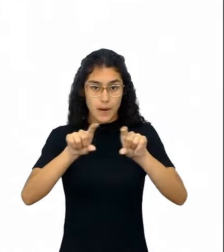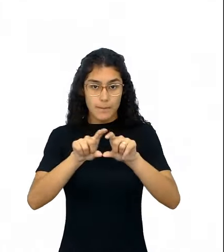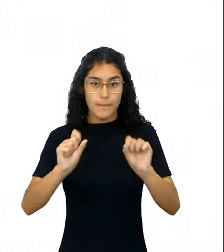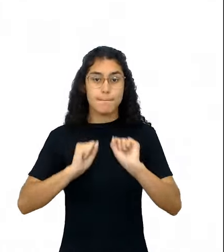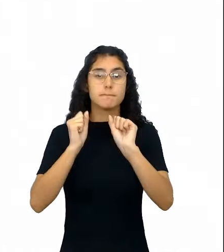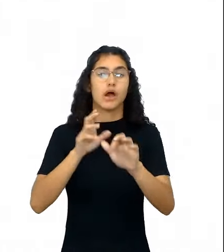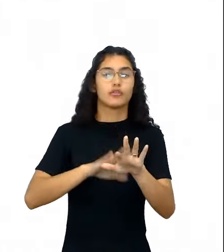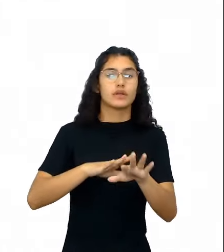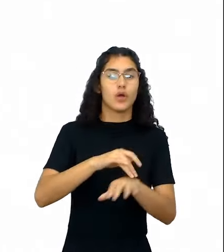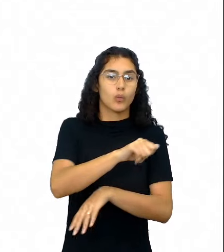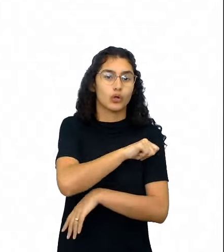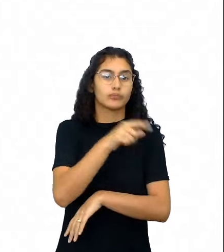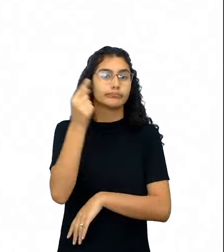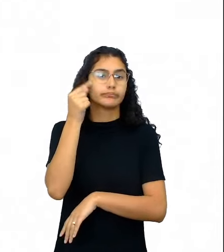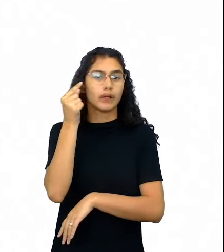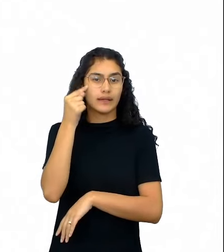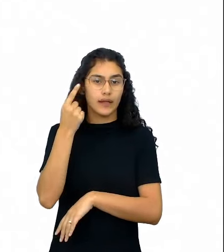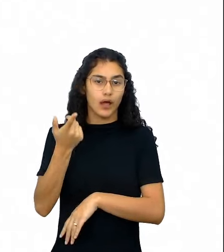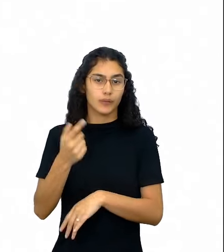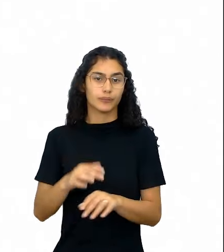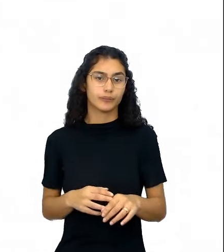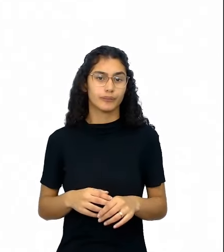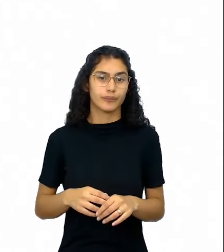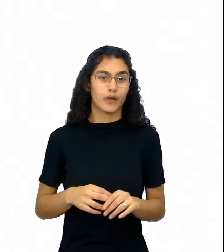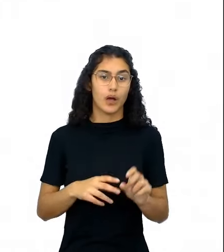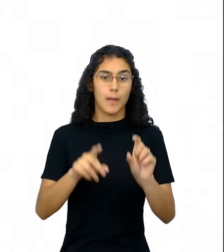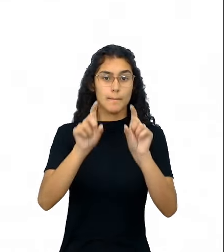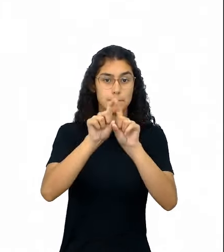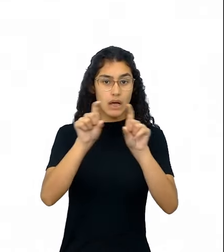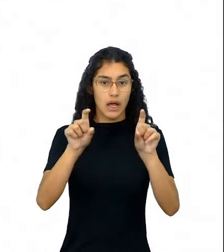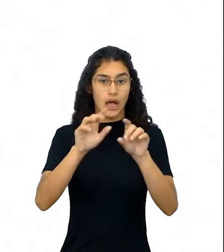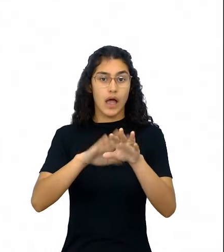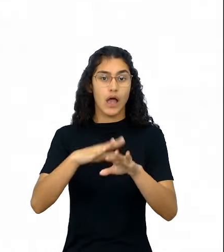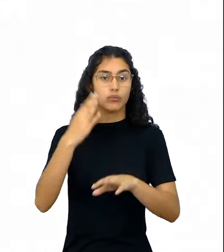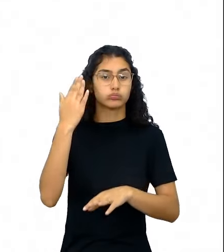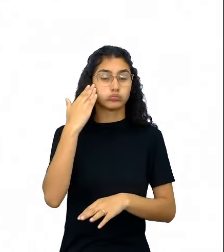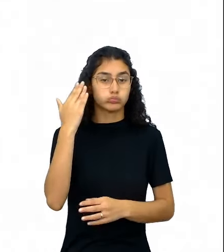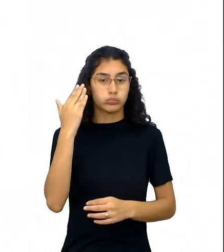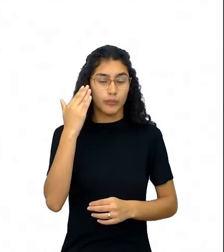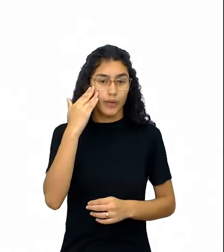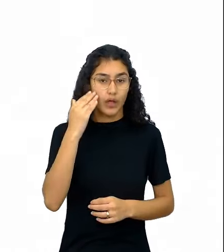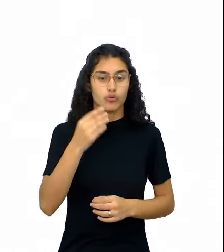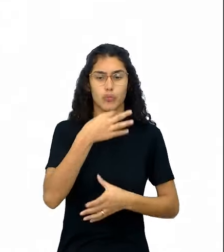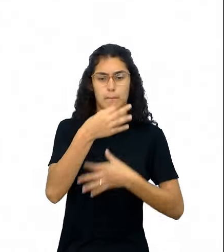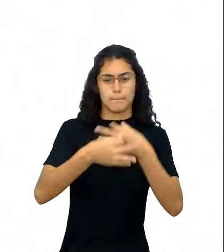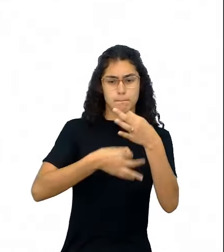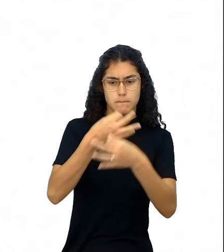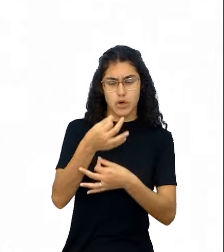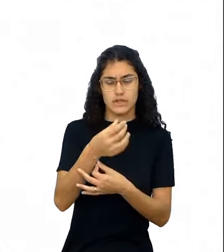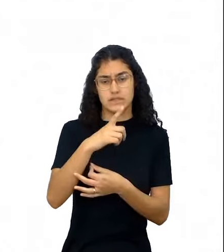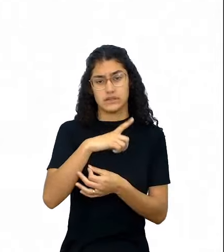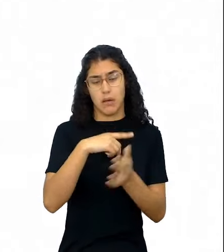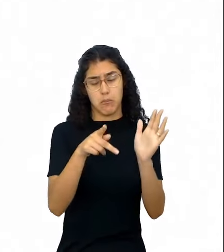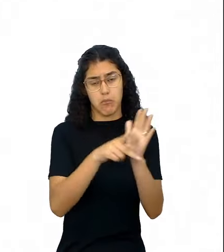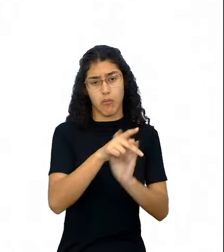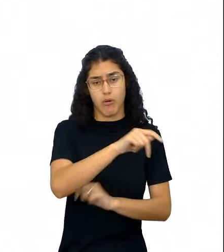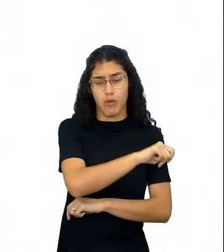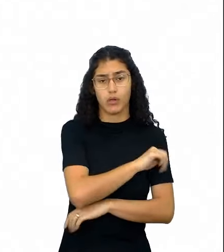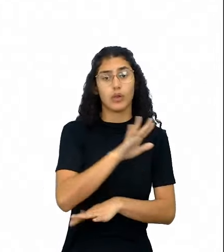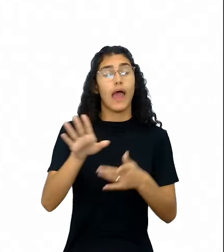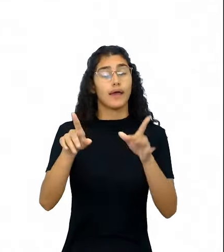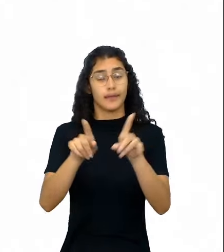os alunos pensarem, parar para pensar. Levantamento de de hipóteses por parte dos alunos. E, além